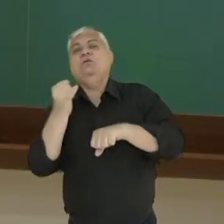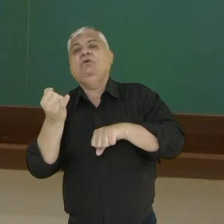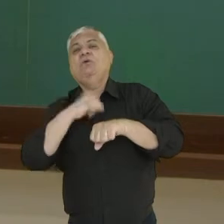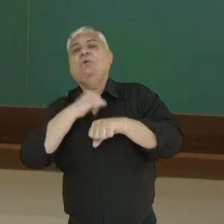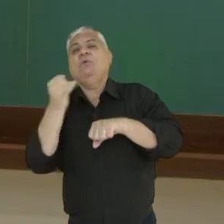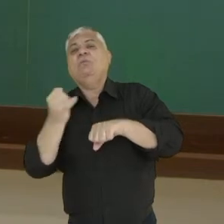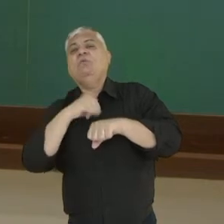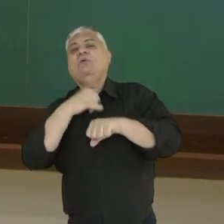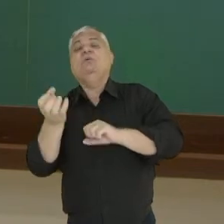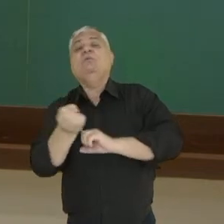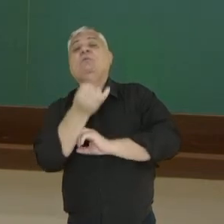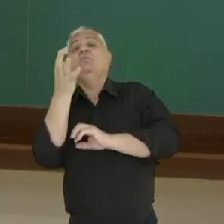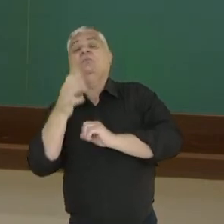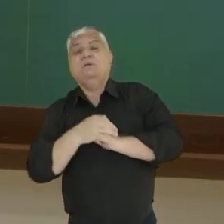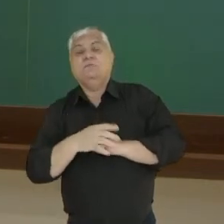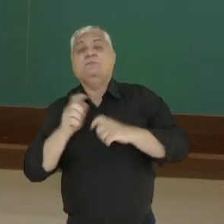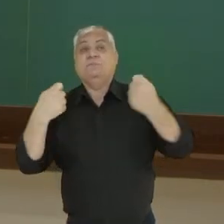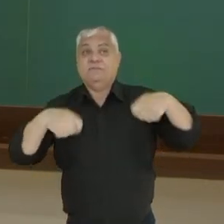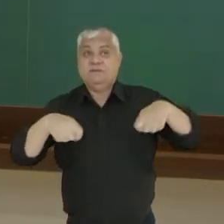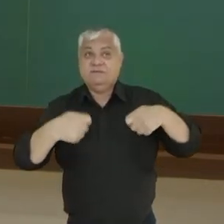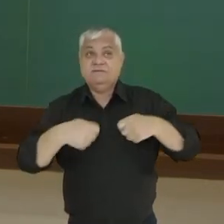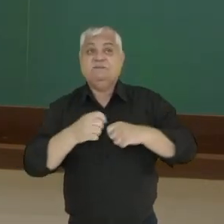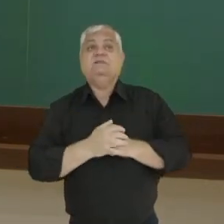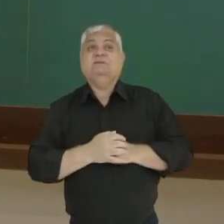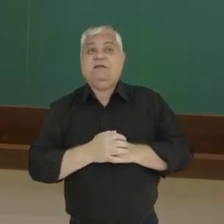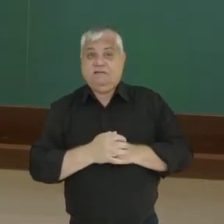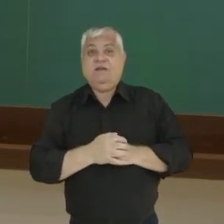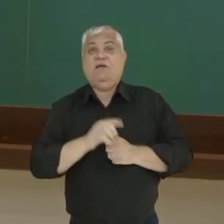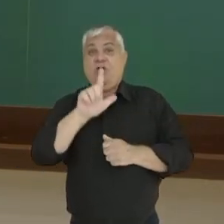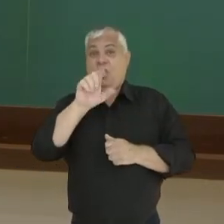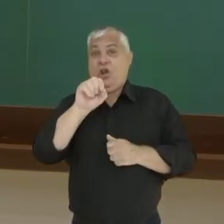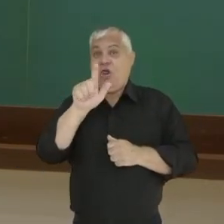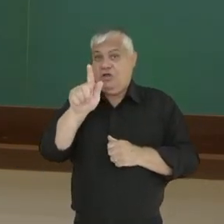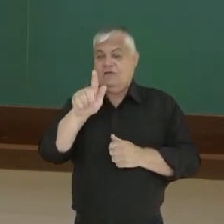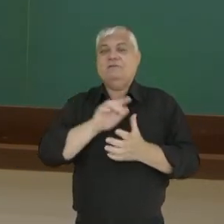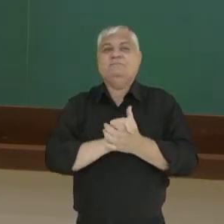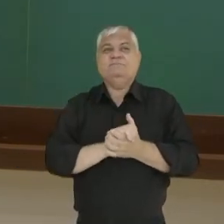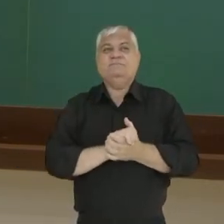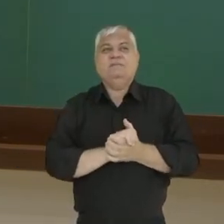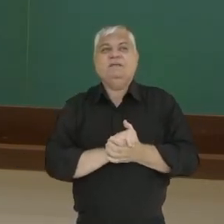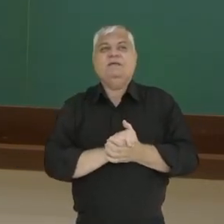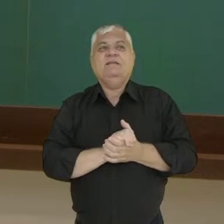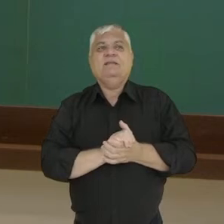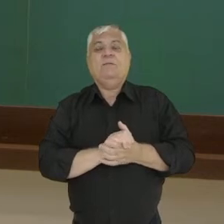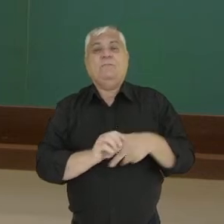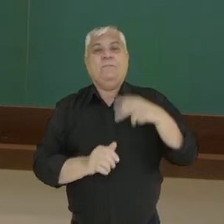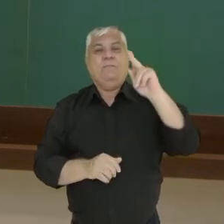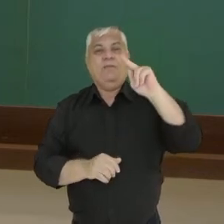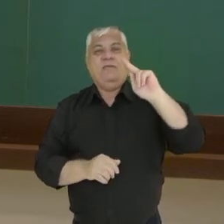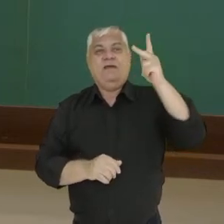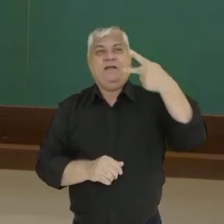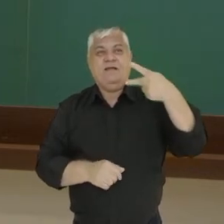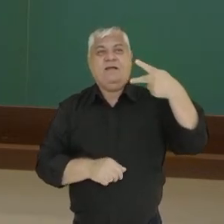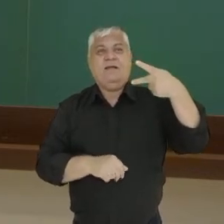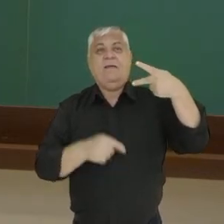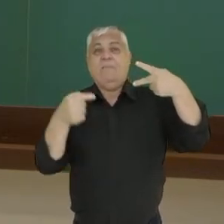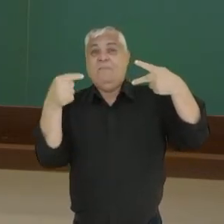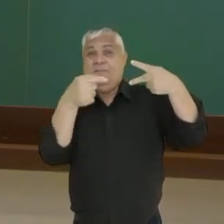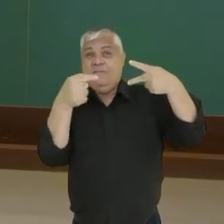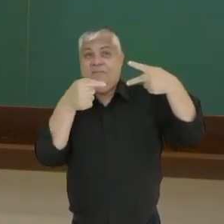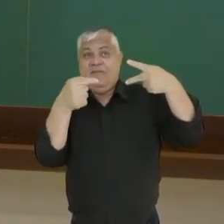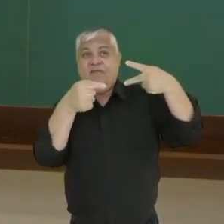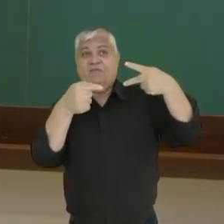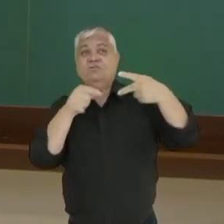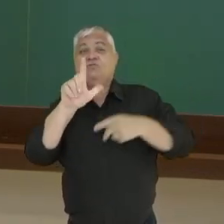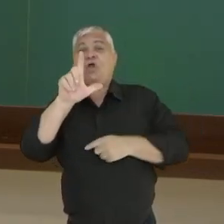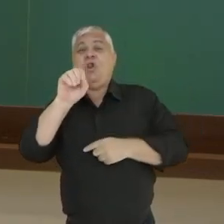nela, usamos o logaritmo. Então, eu tenho a fórmula pH de menos log DH+. Essa fórmula